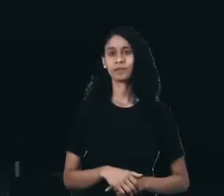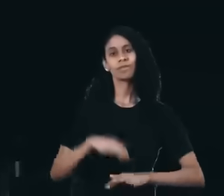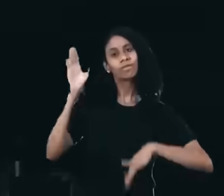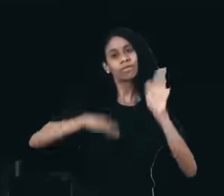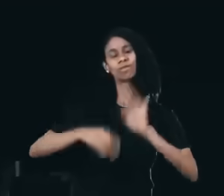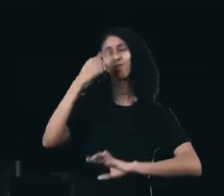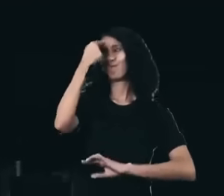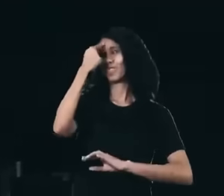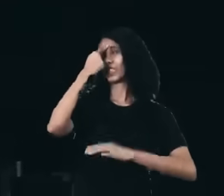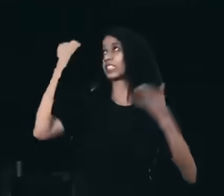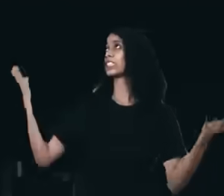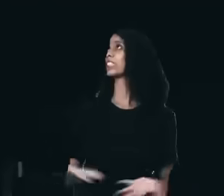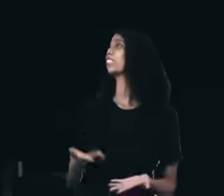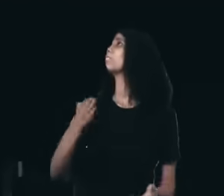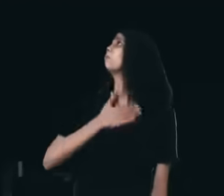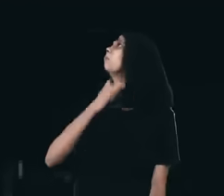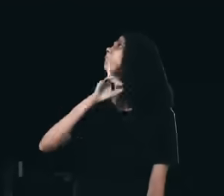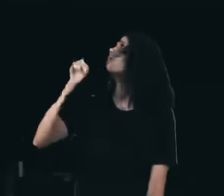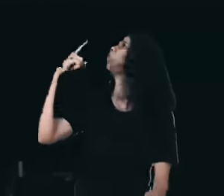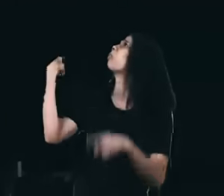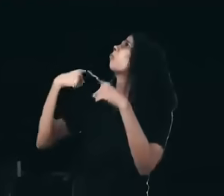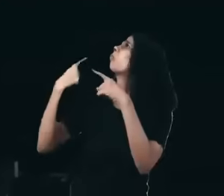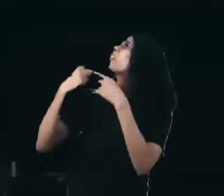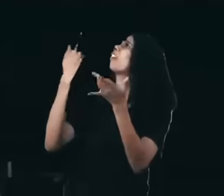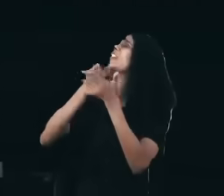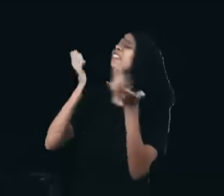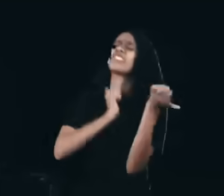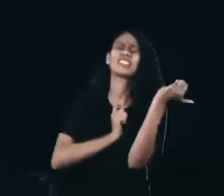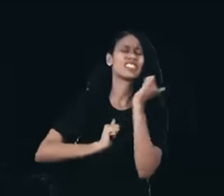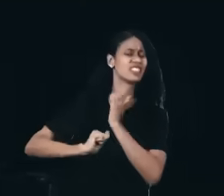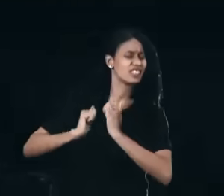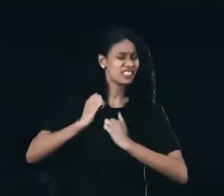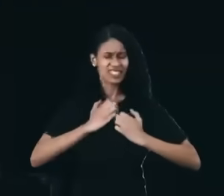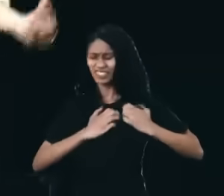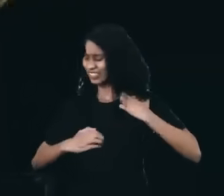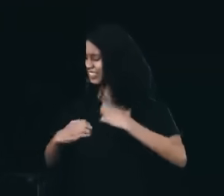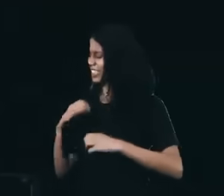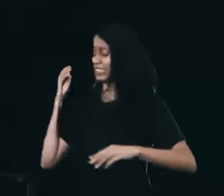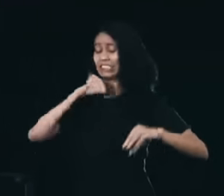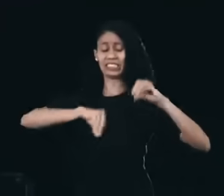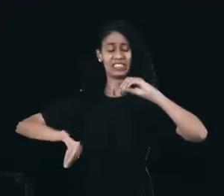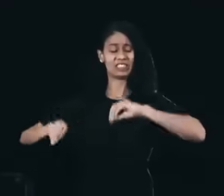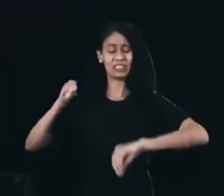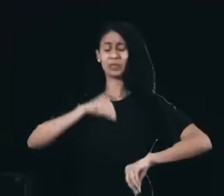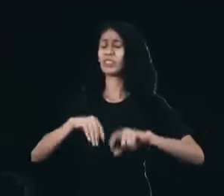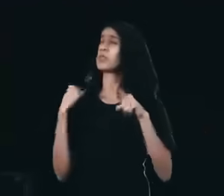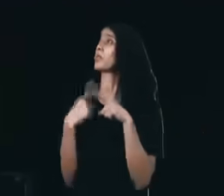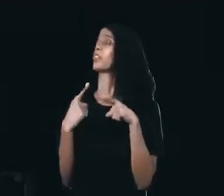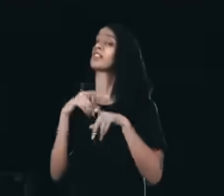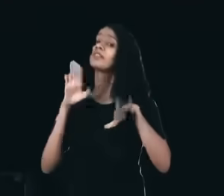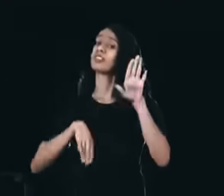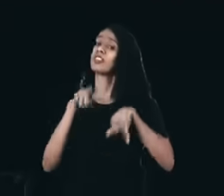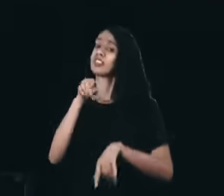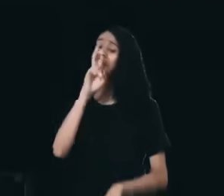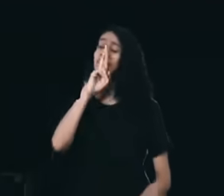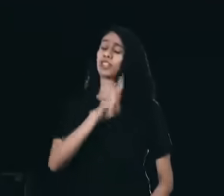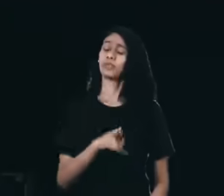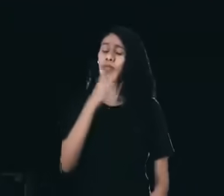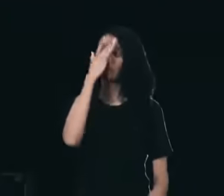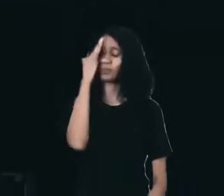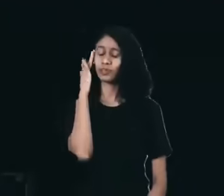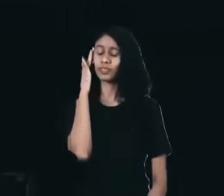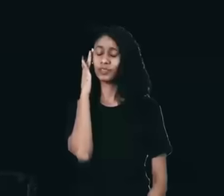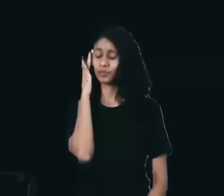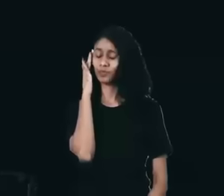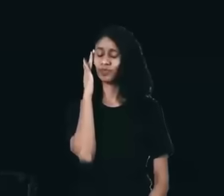você pare e pense, meu Deus, por que eu passei por essa angústia? Por que eu passei por essa depressão? Talvez você vai ser a resposta da oração de